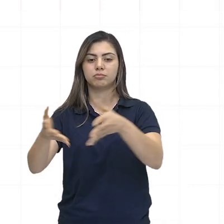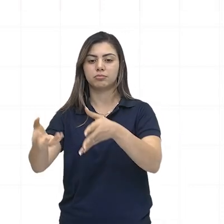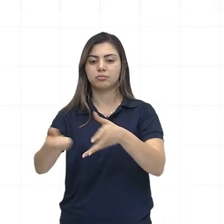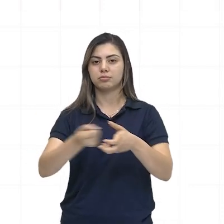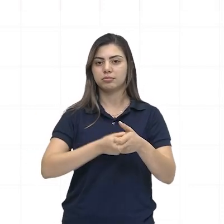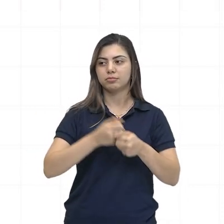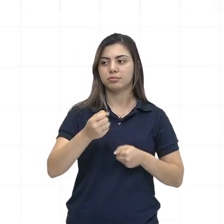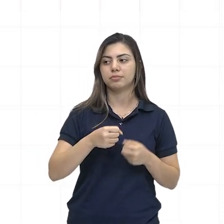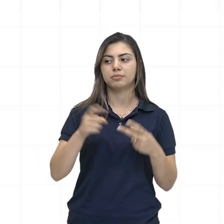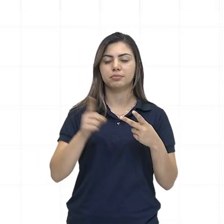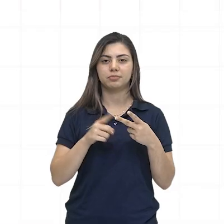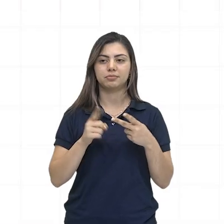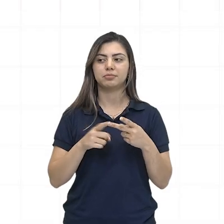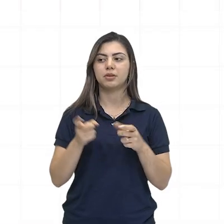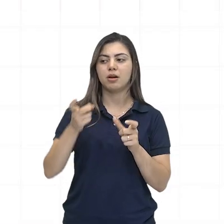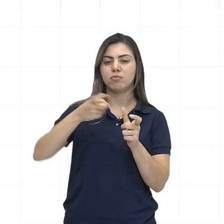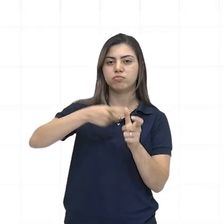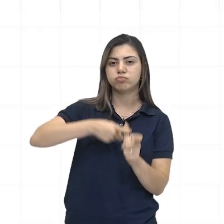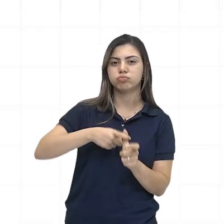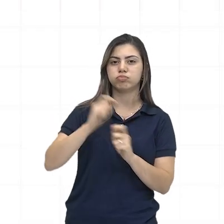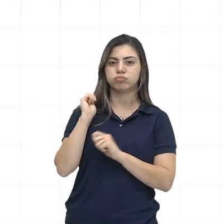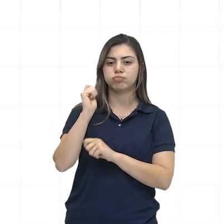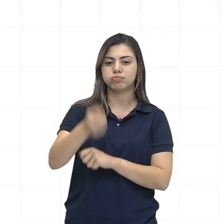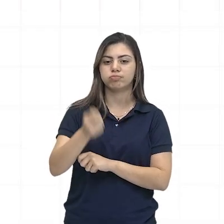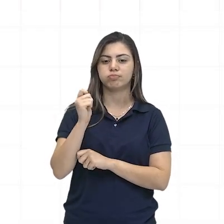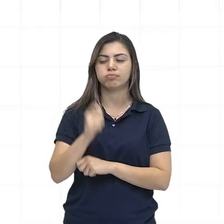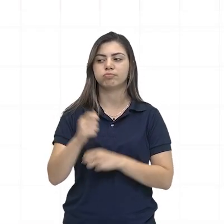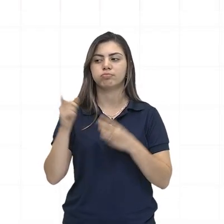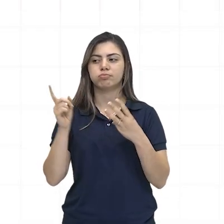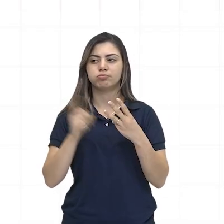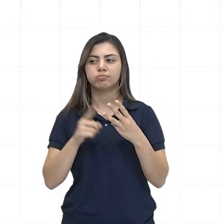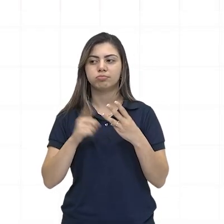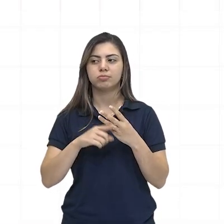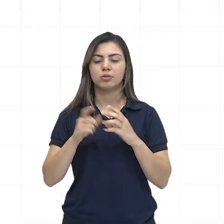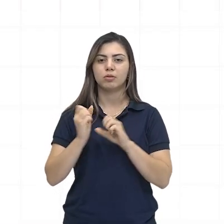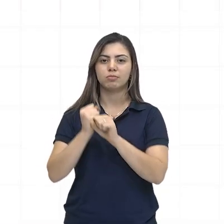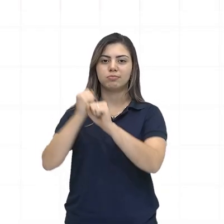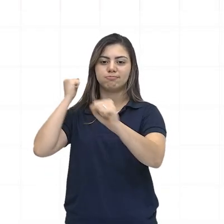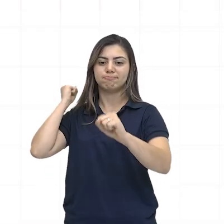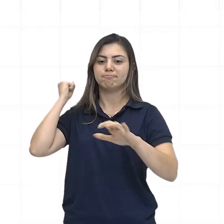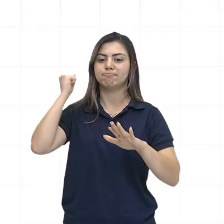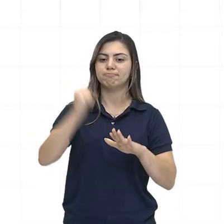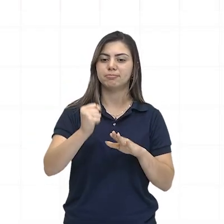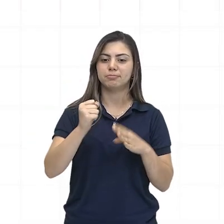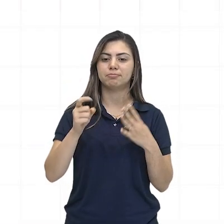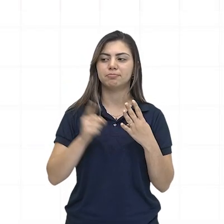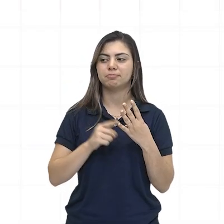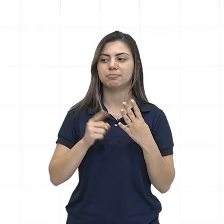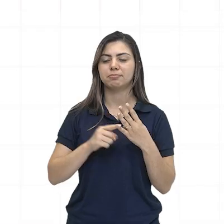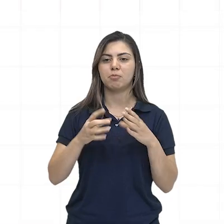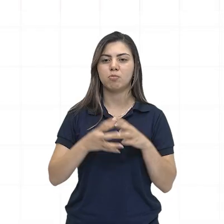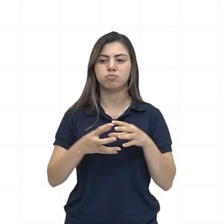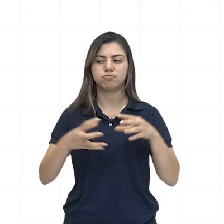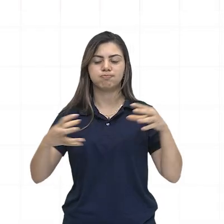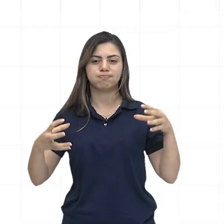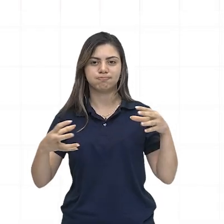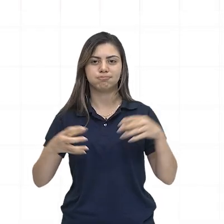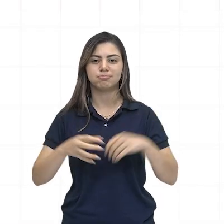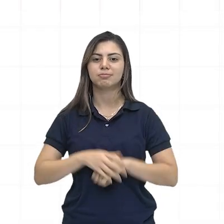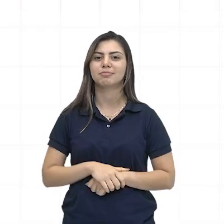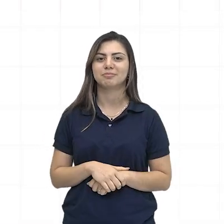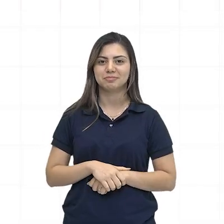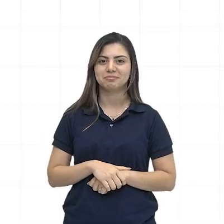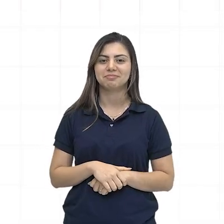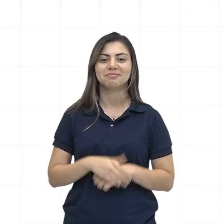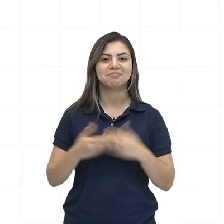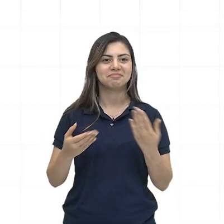anzol e linha, pesca com arpão e pesca com tarrafa. Claro,